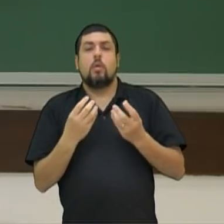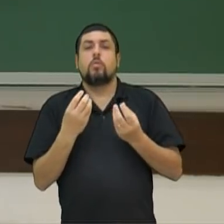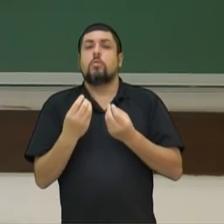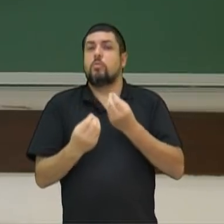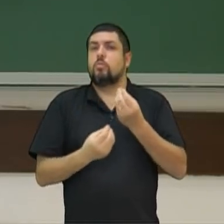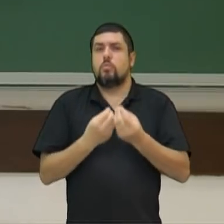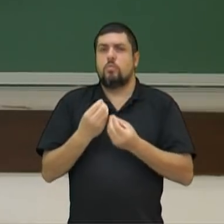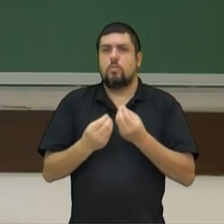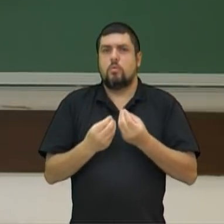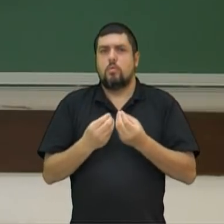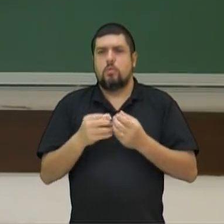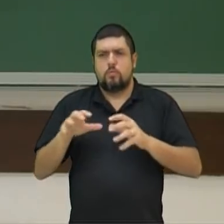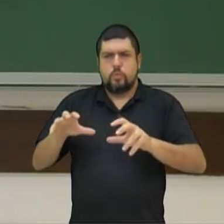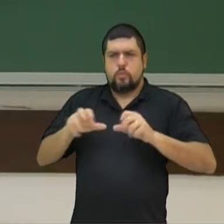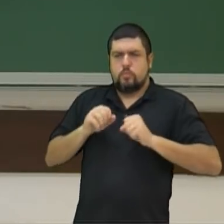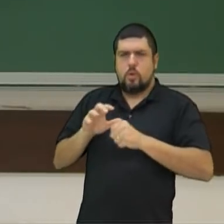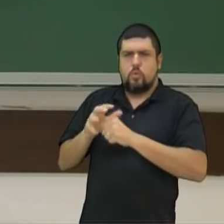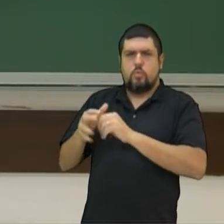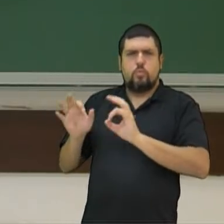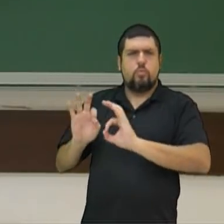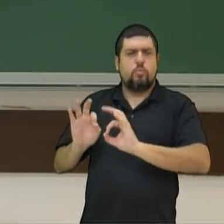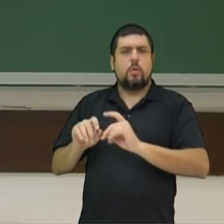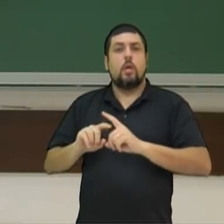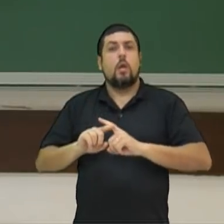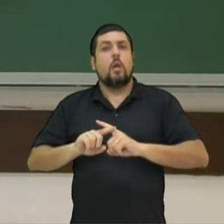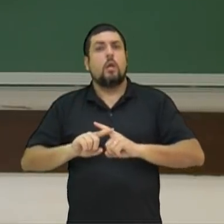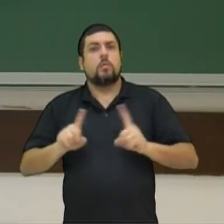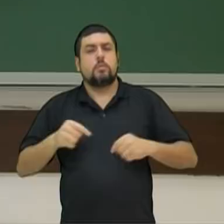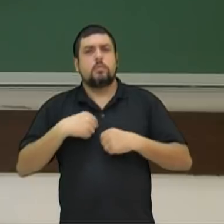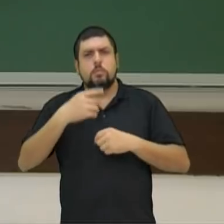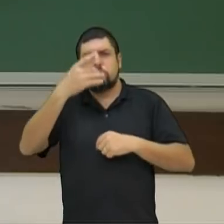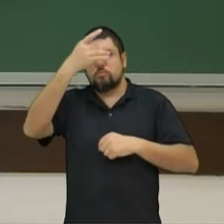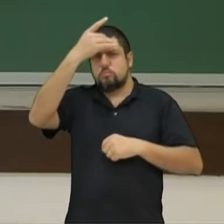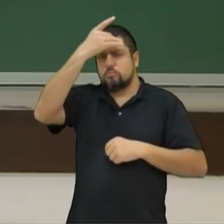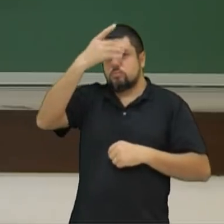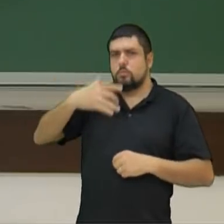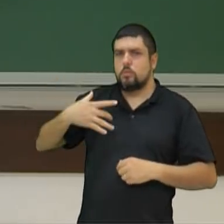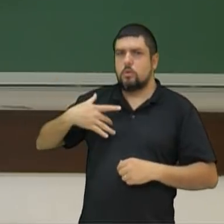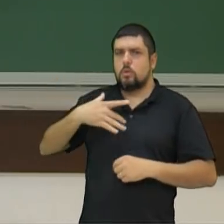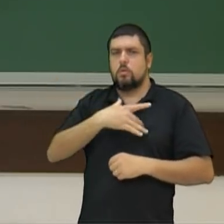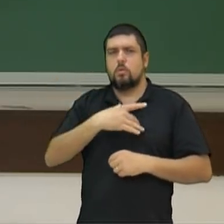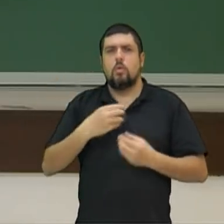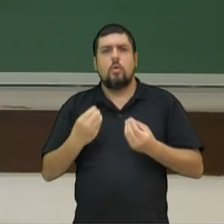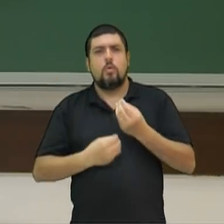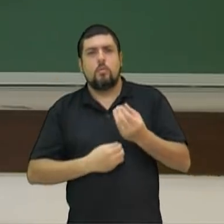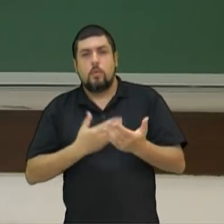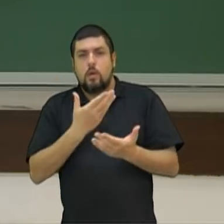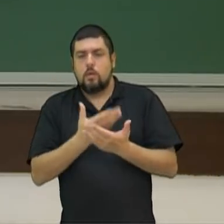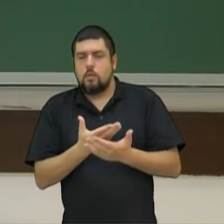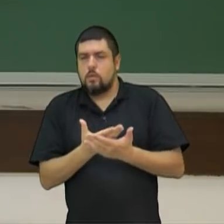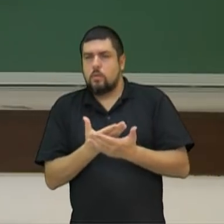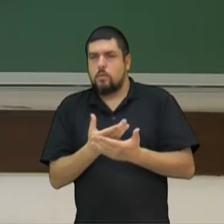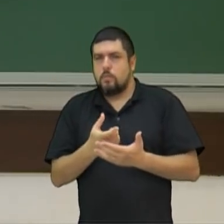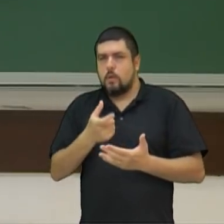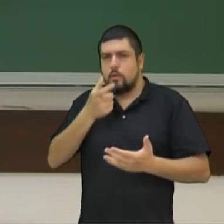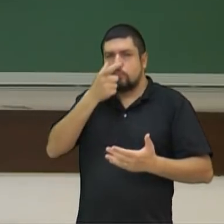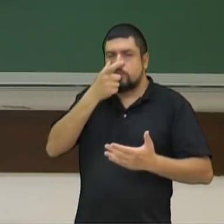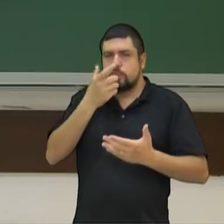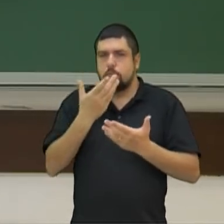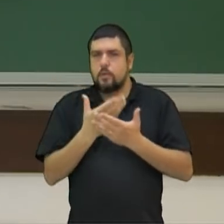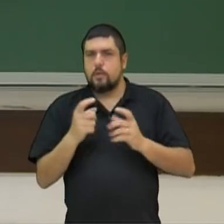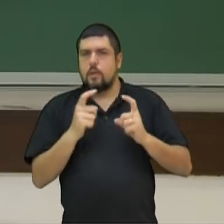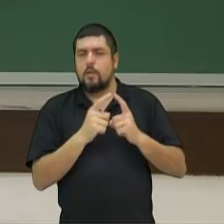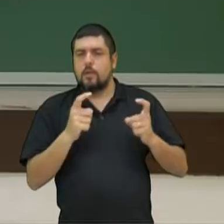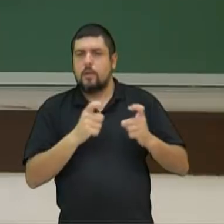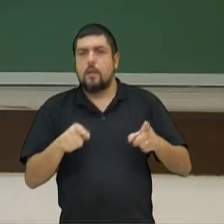não pegando corona, mas para a sua cabeça ficar saudável. O que você precisa fazer, além de assistir aulas de ciências, que é uma matéria maravilhosa?